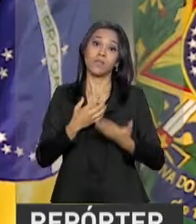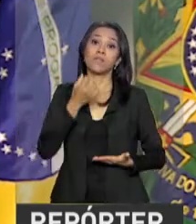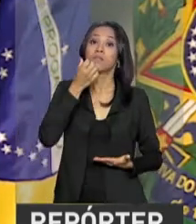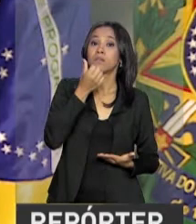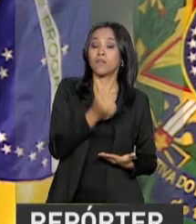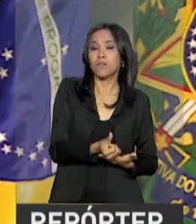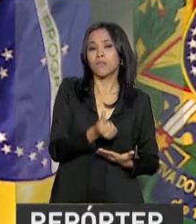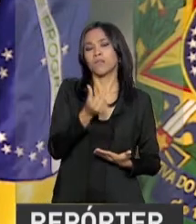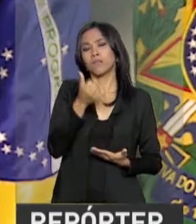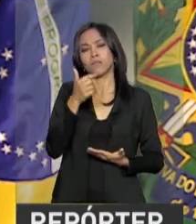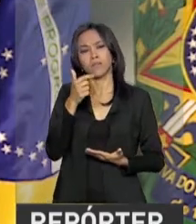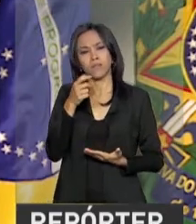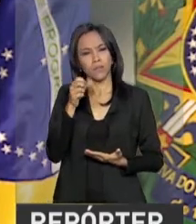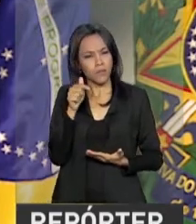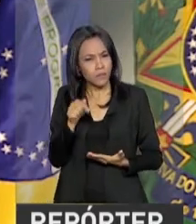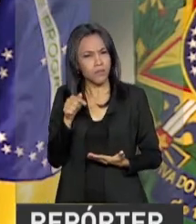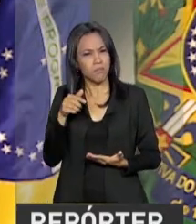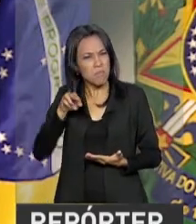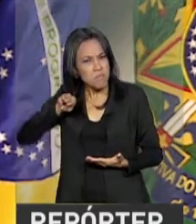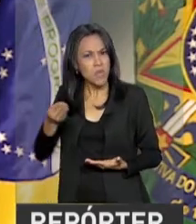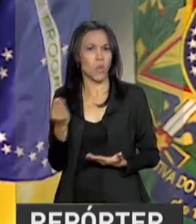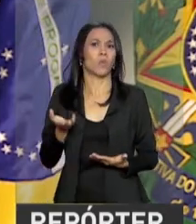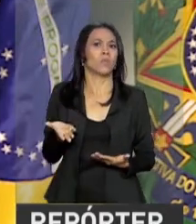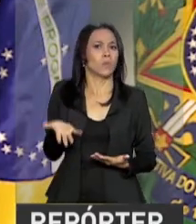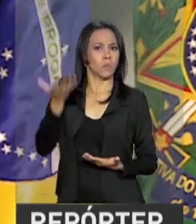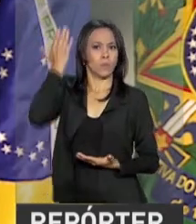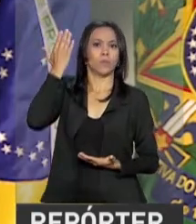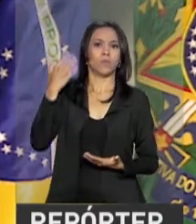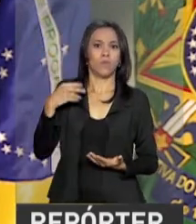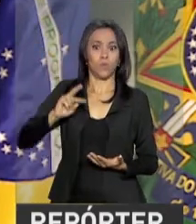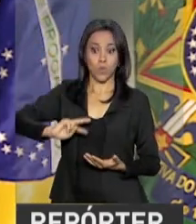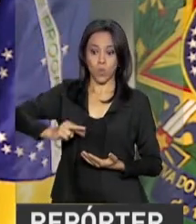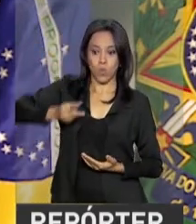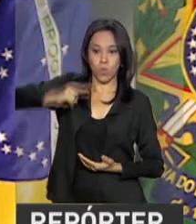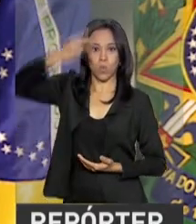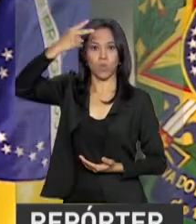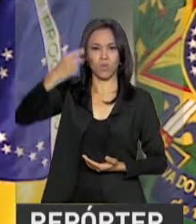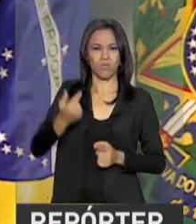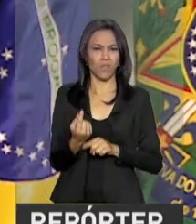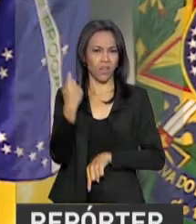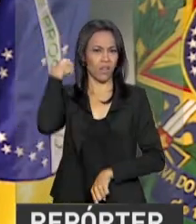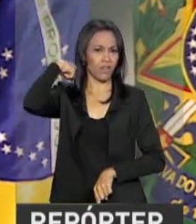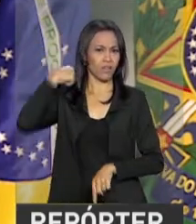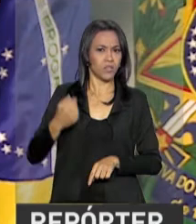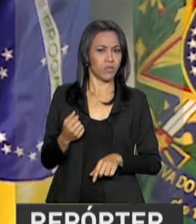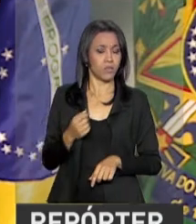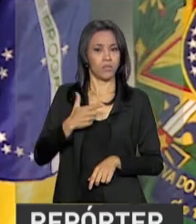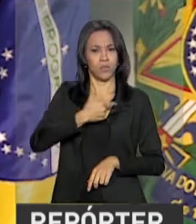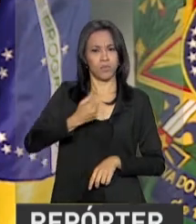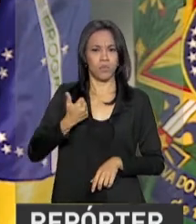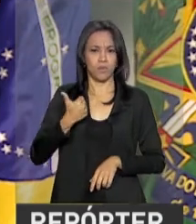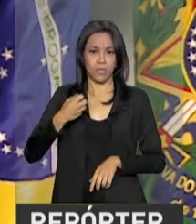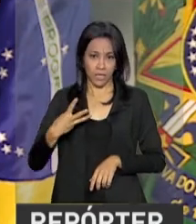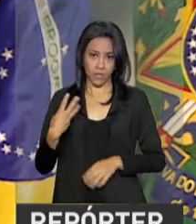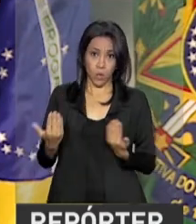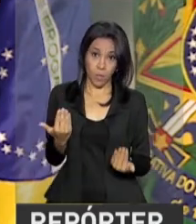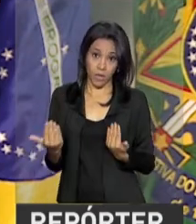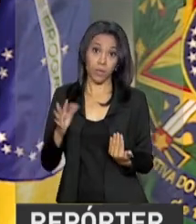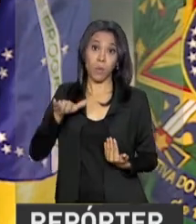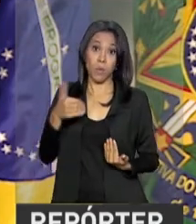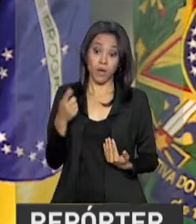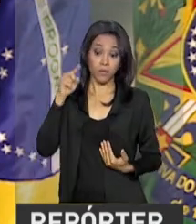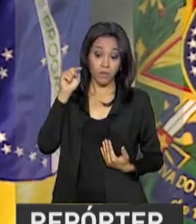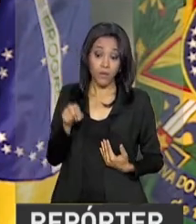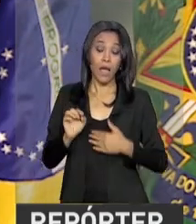2017 este aliás é o primeiro lucro desde 2003 quando a companhia começou a